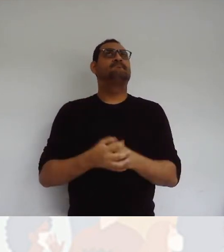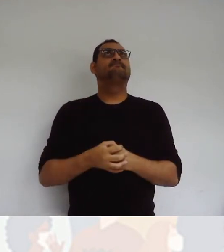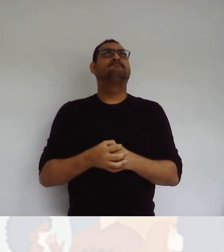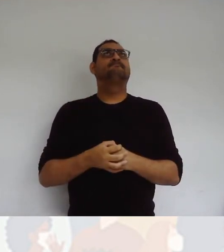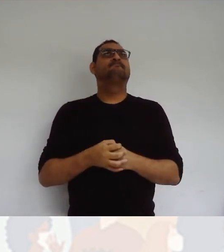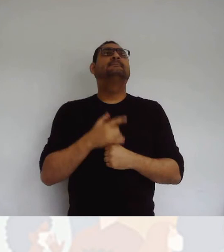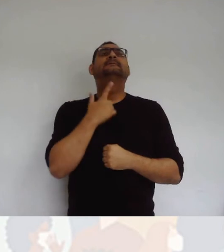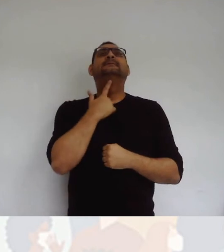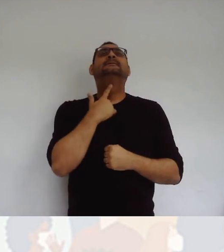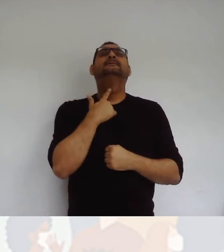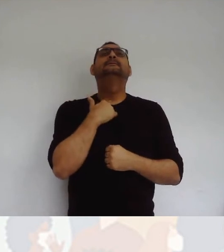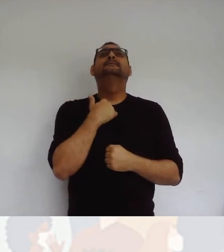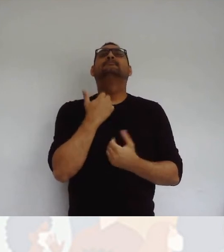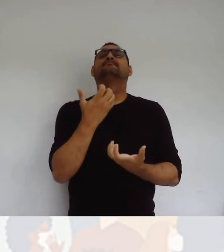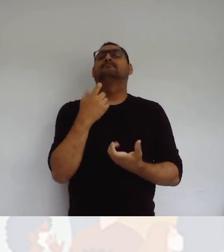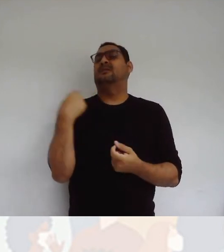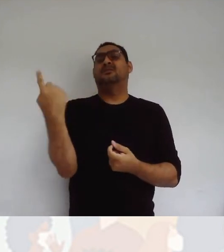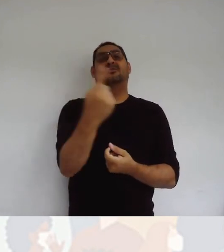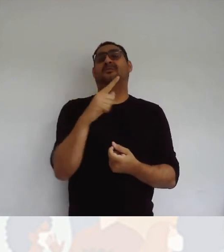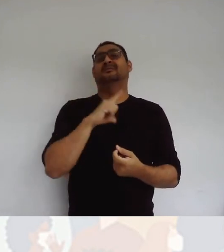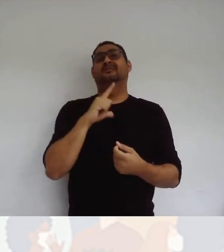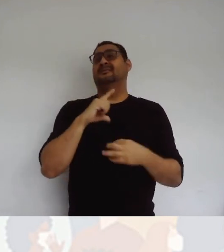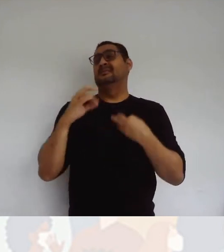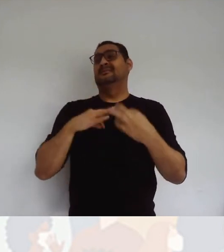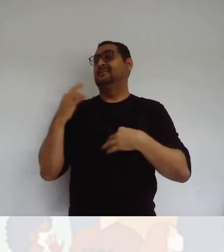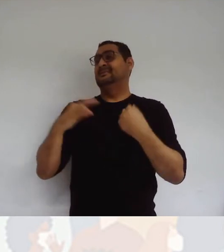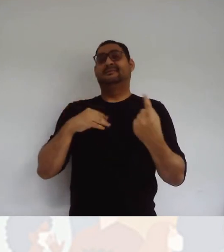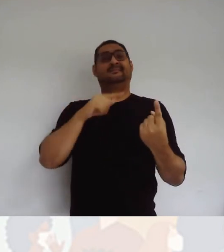uma coisa que nós todos vivemos,